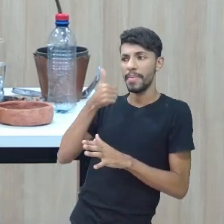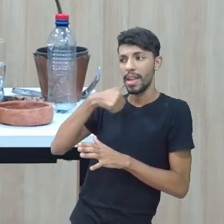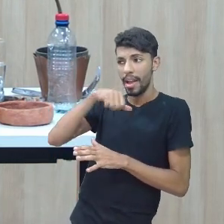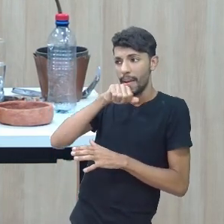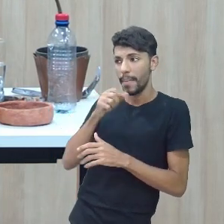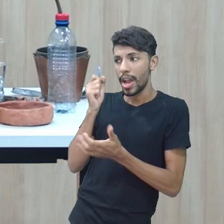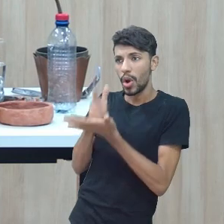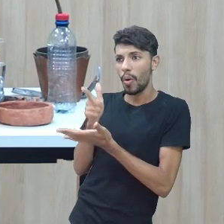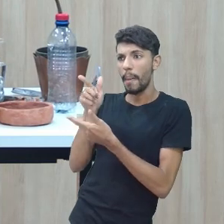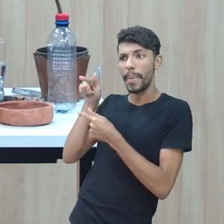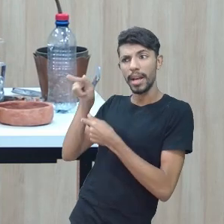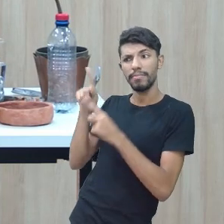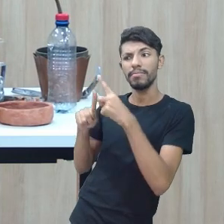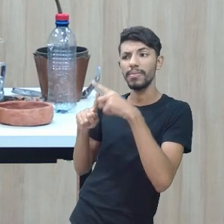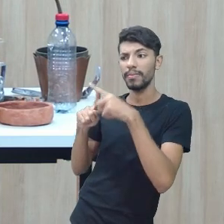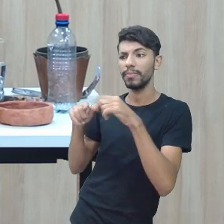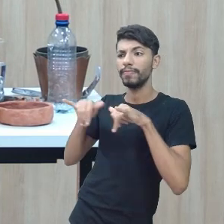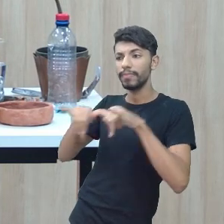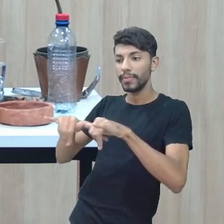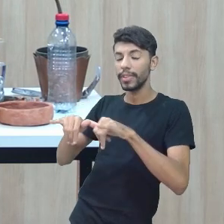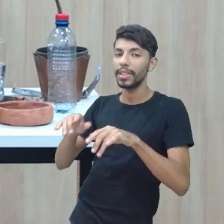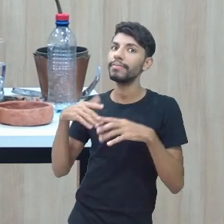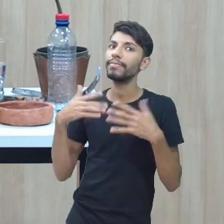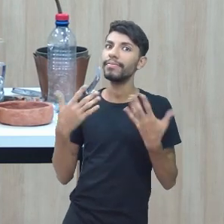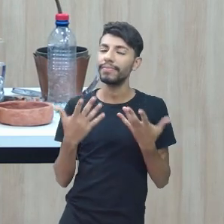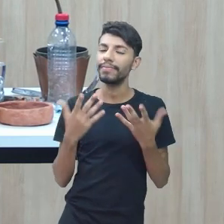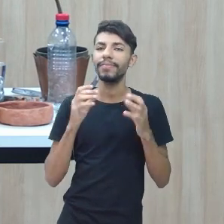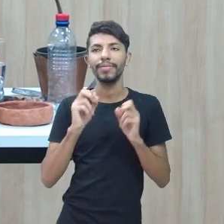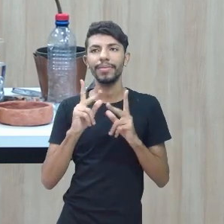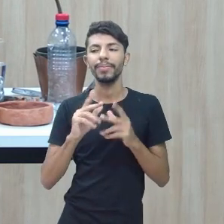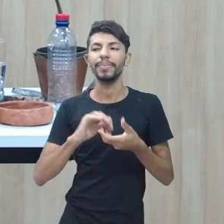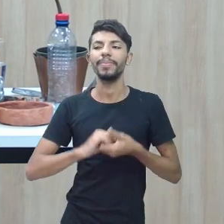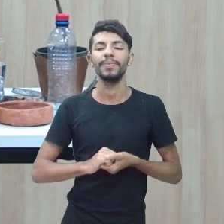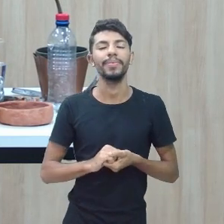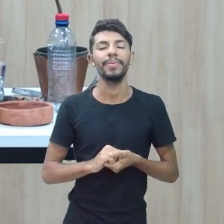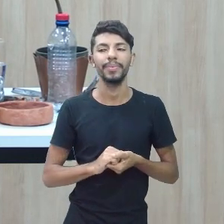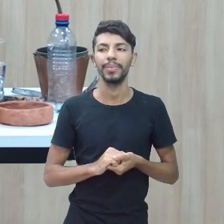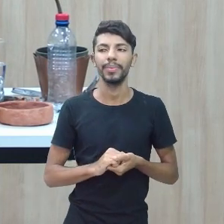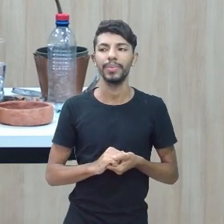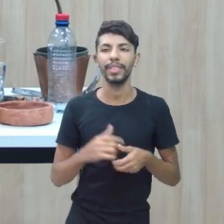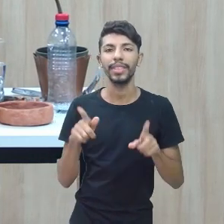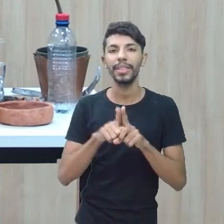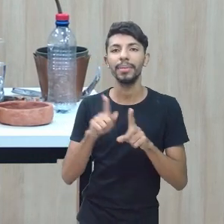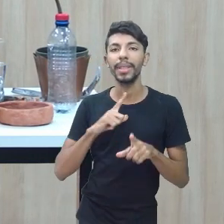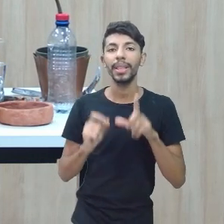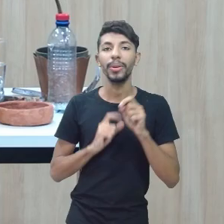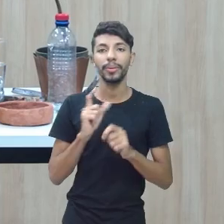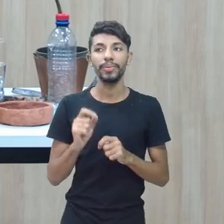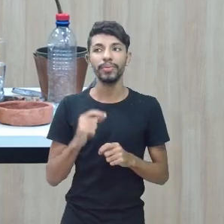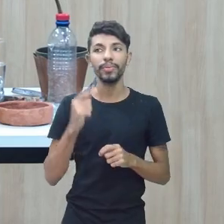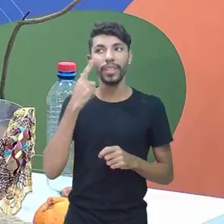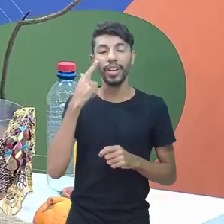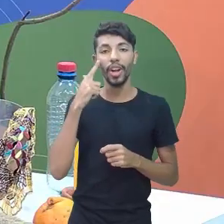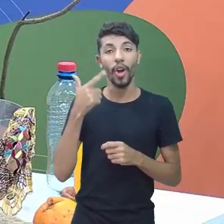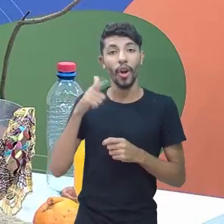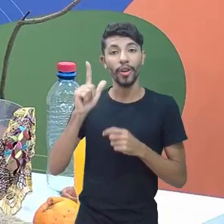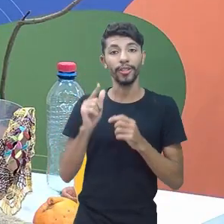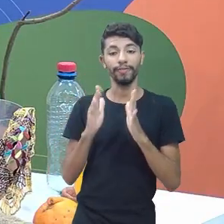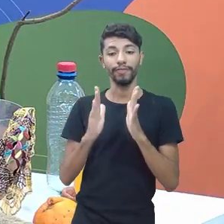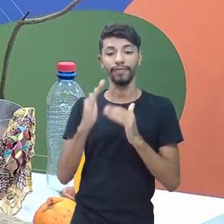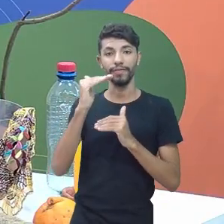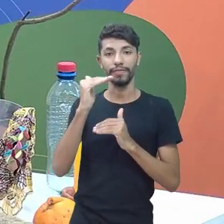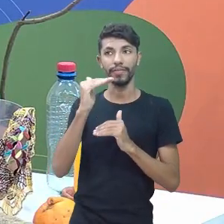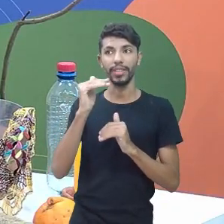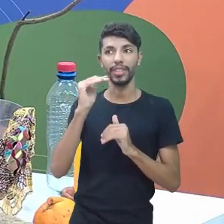supermercado. Então, vamos conversar também sobre ela. O que é que nós temos ainda? Temos aqui uma outra caixa, né?